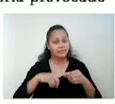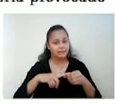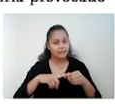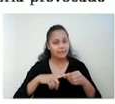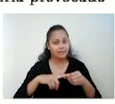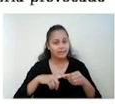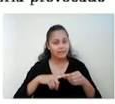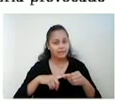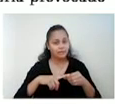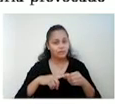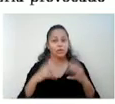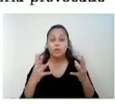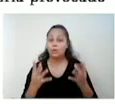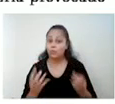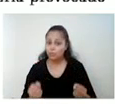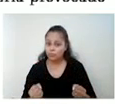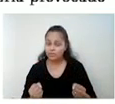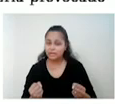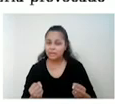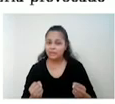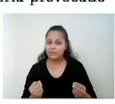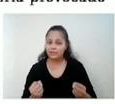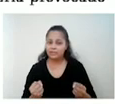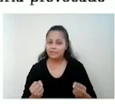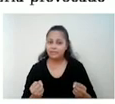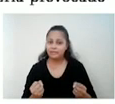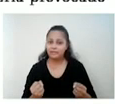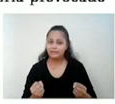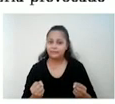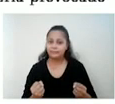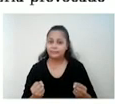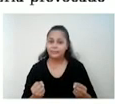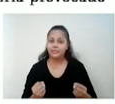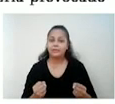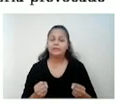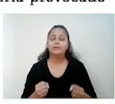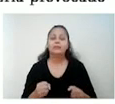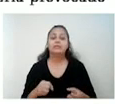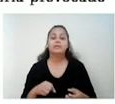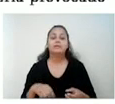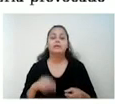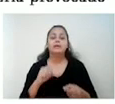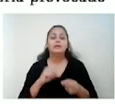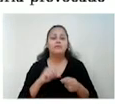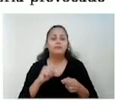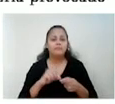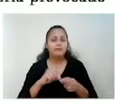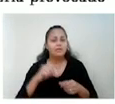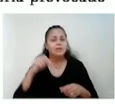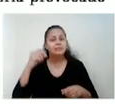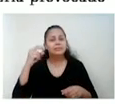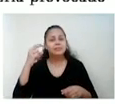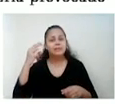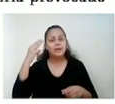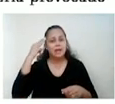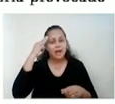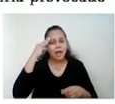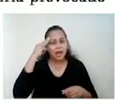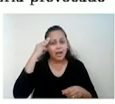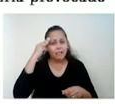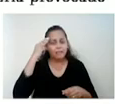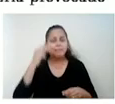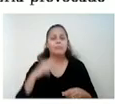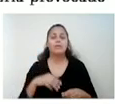cidades consideradas Patrimônio Mundial pela Unesco preservam a memória de um lugar e das pessoas de determinado